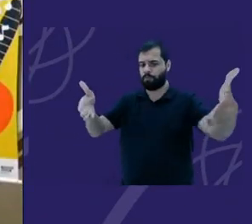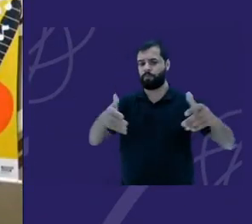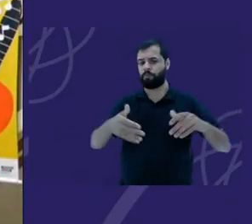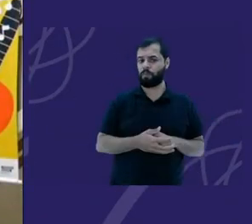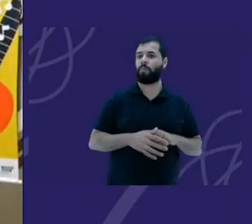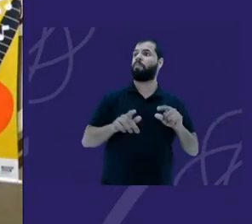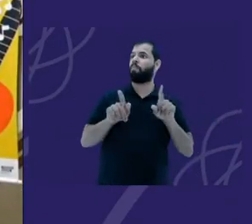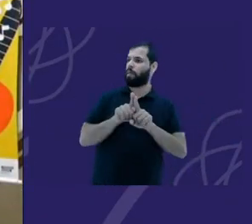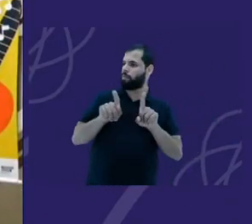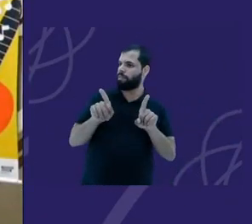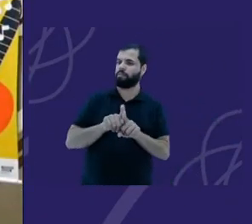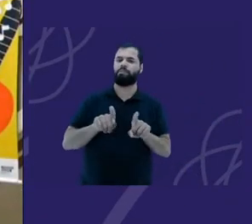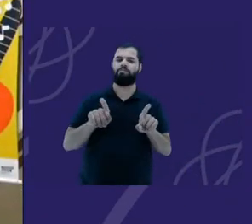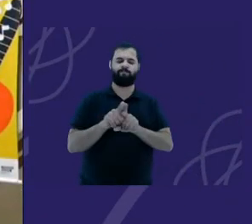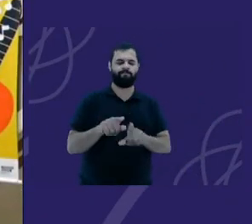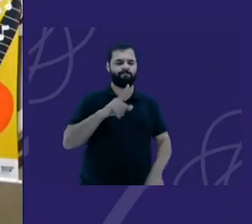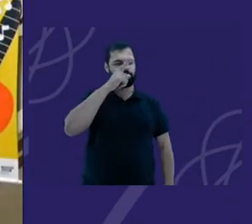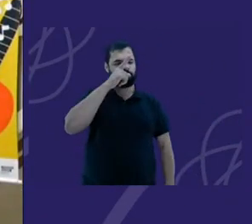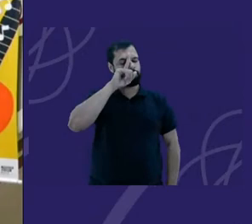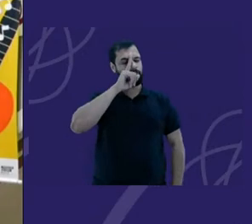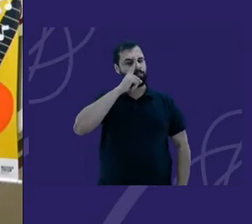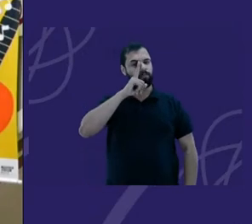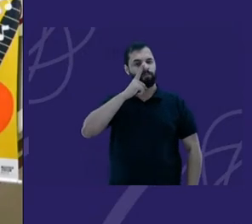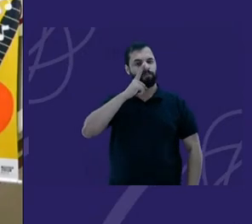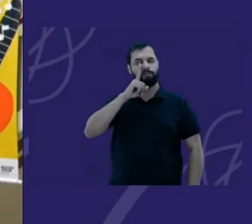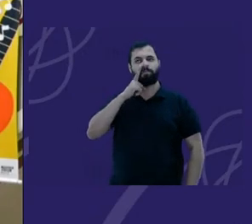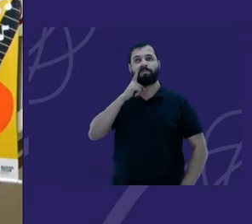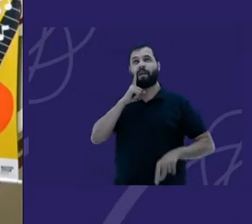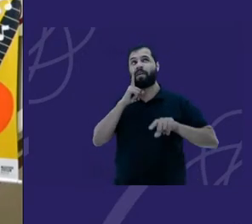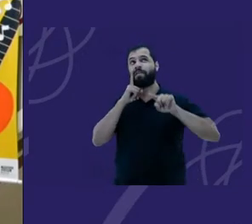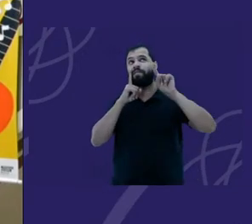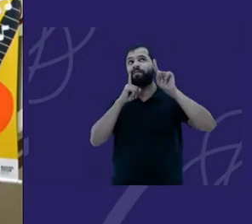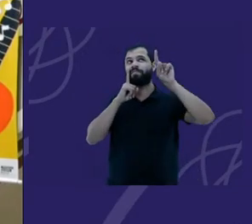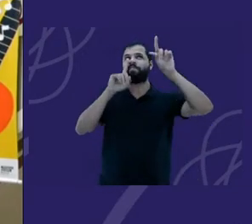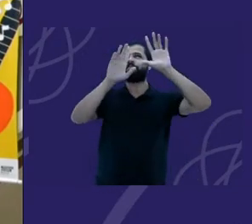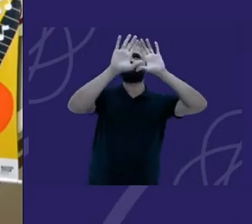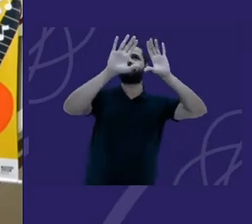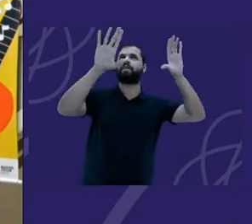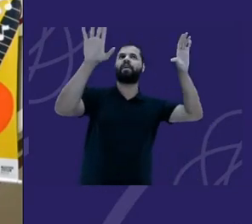Também chorei por quem no céu foi ter